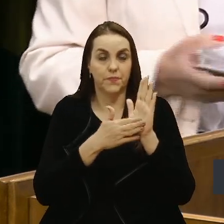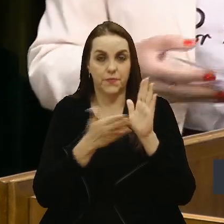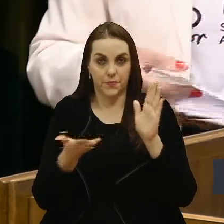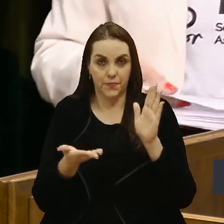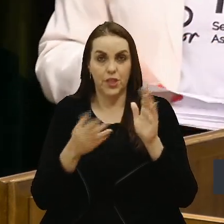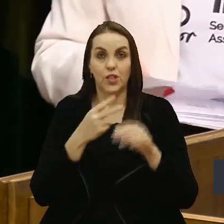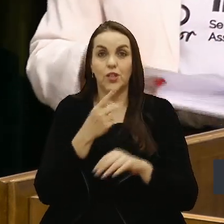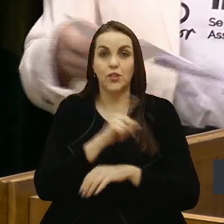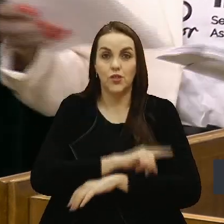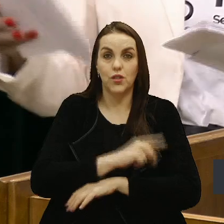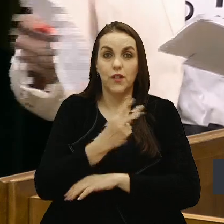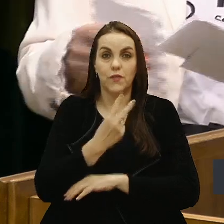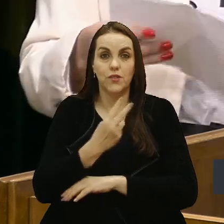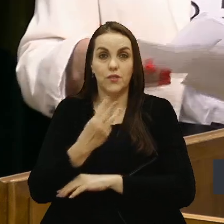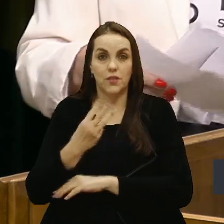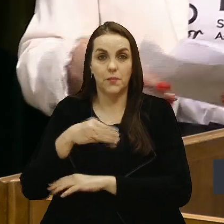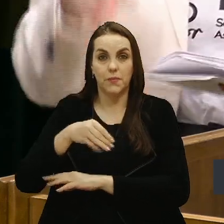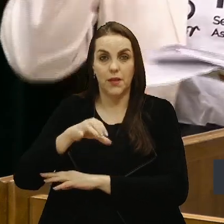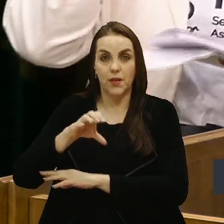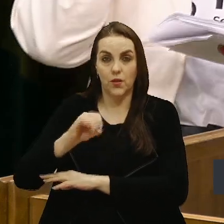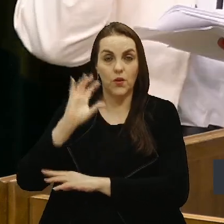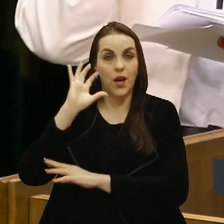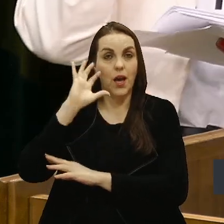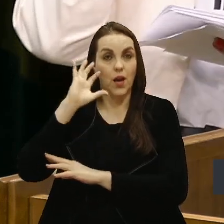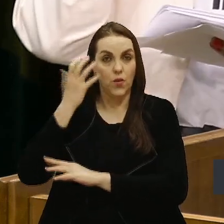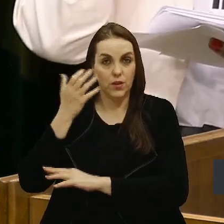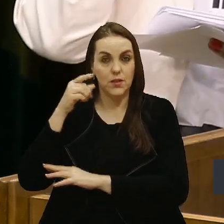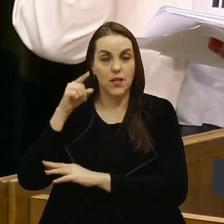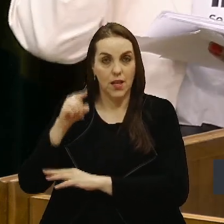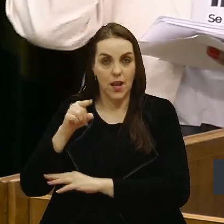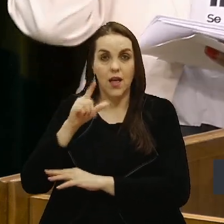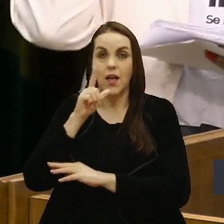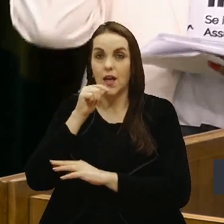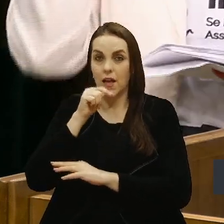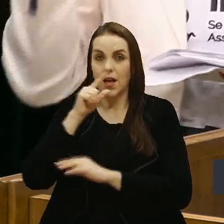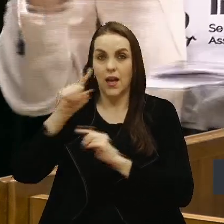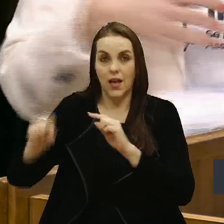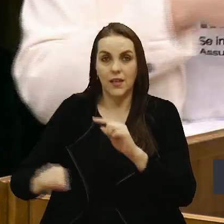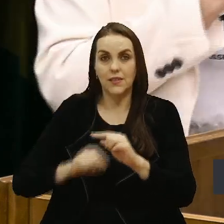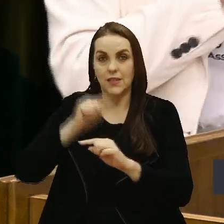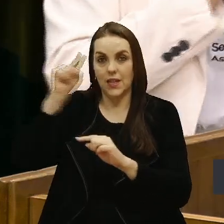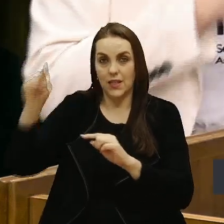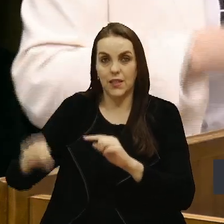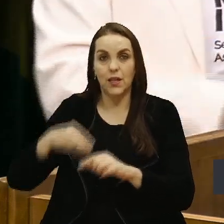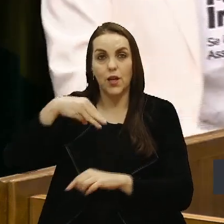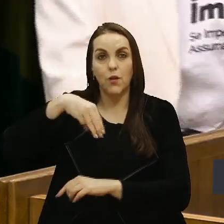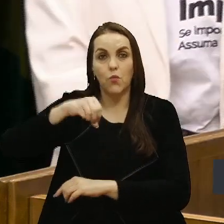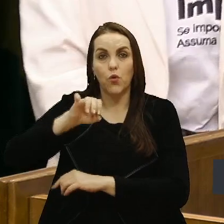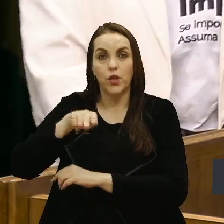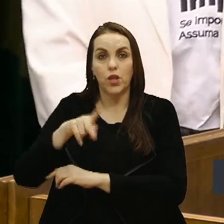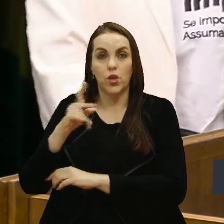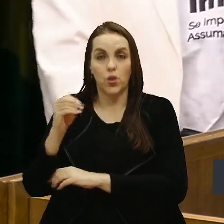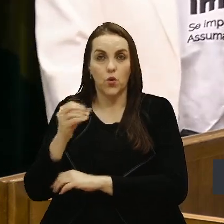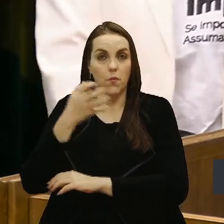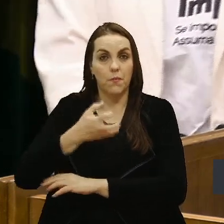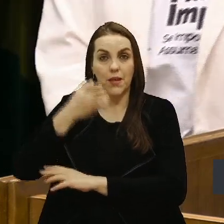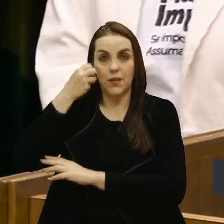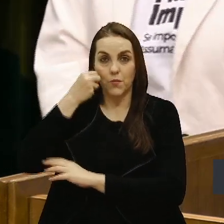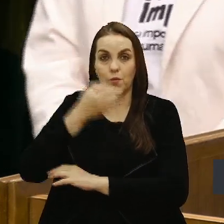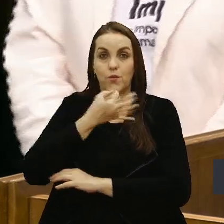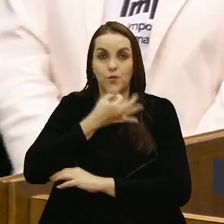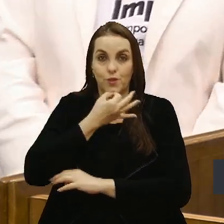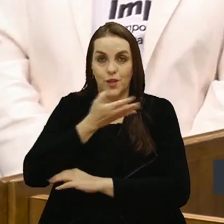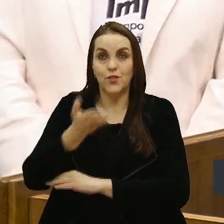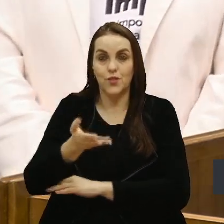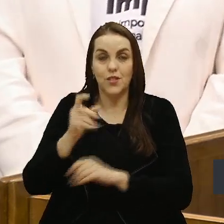de maio vai acontecer no Moinho da Cascata, um centro cultural, patrimônio histórico da nossa cidade, de Caxias do Sul. Vamos